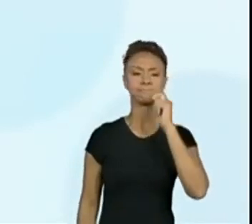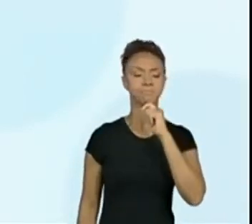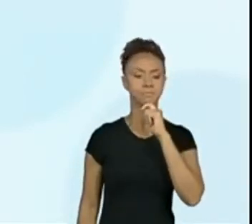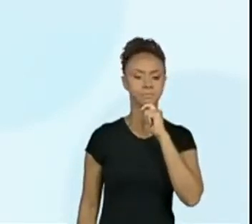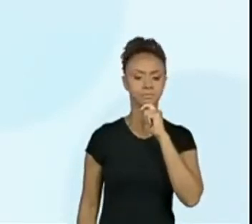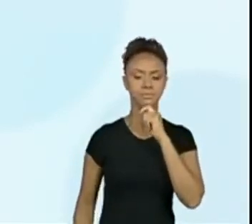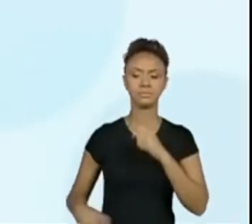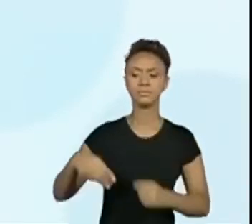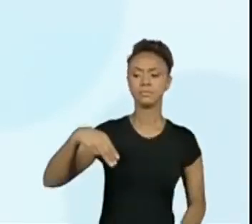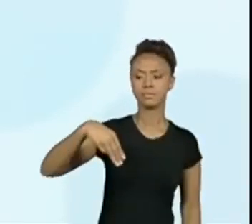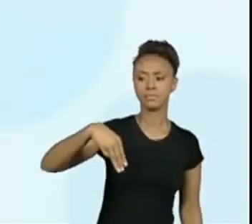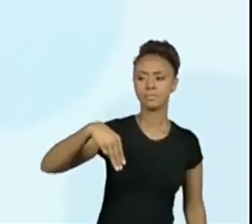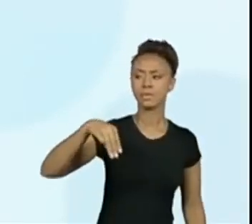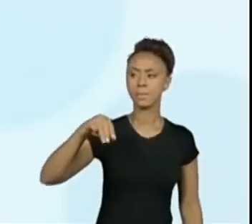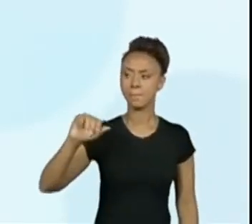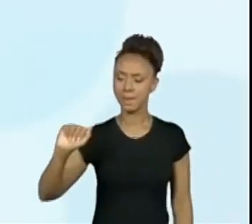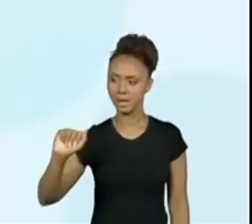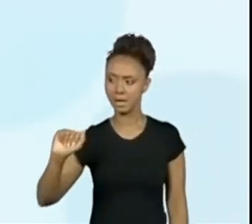macarrão.